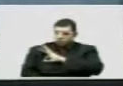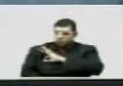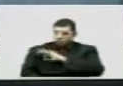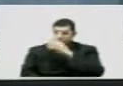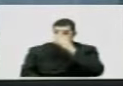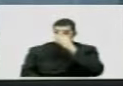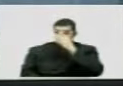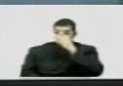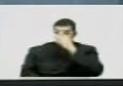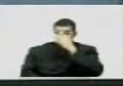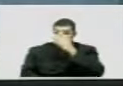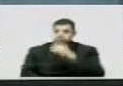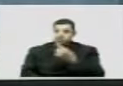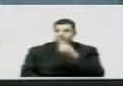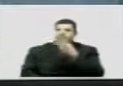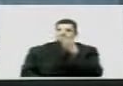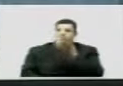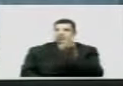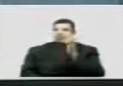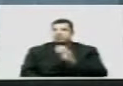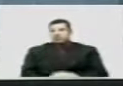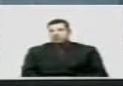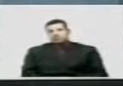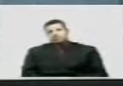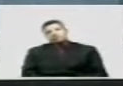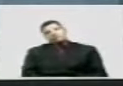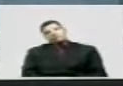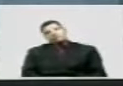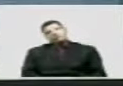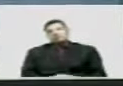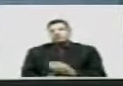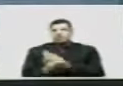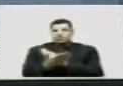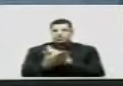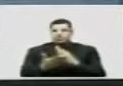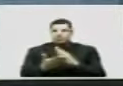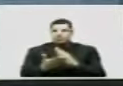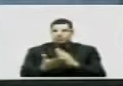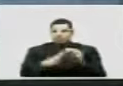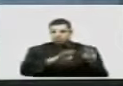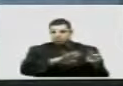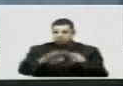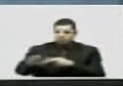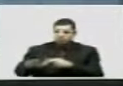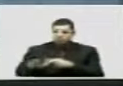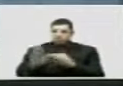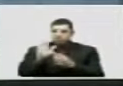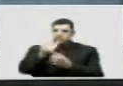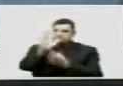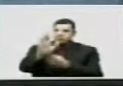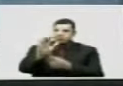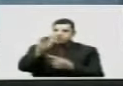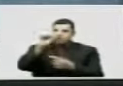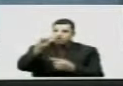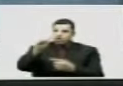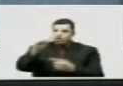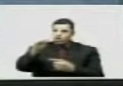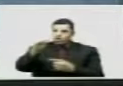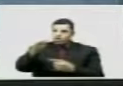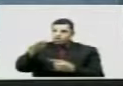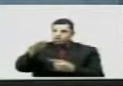militares, ele disse o seguinte: no início desta semana serão colocados